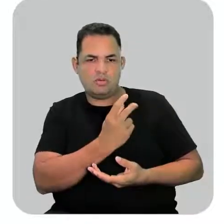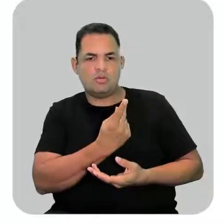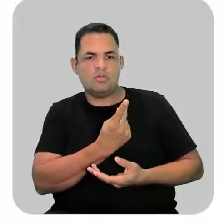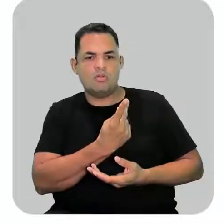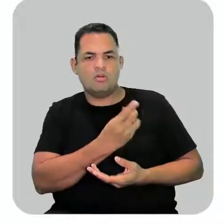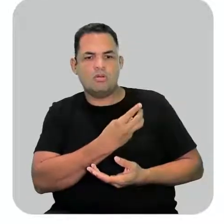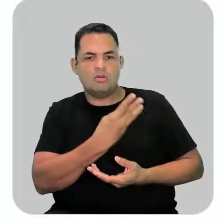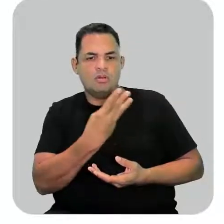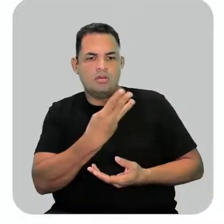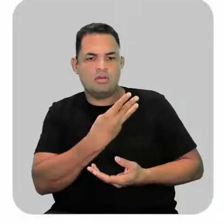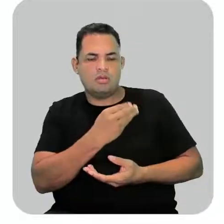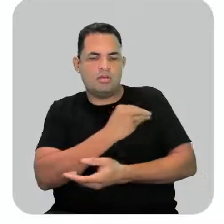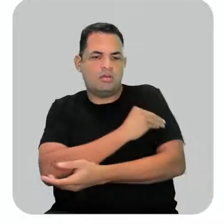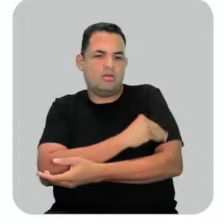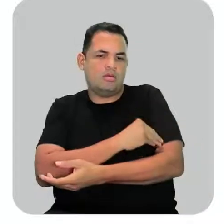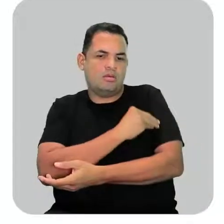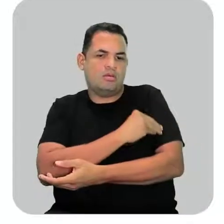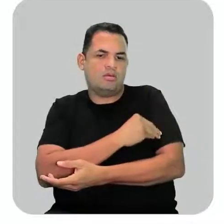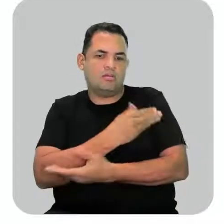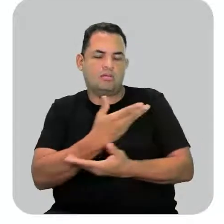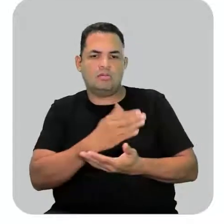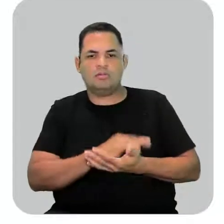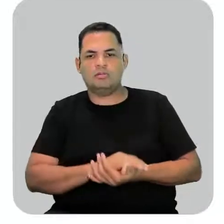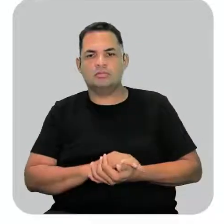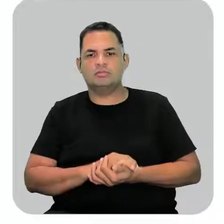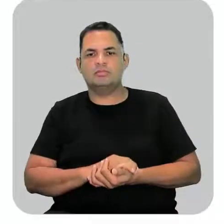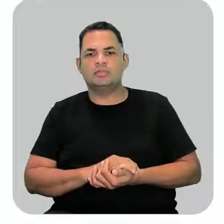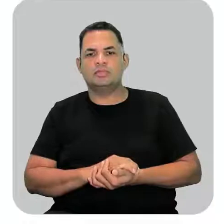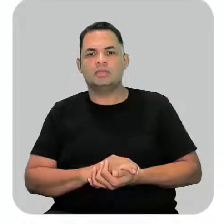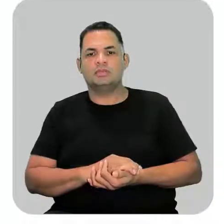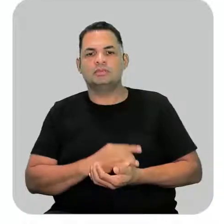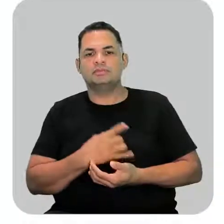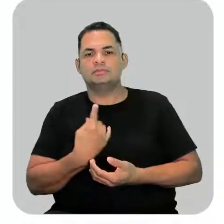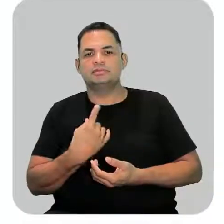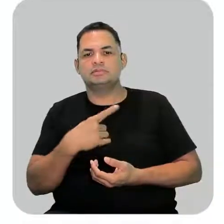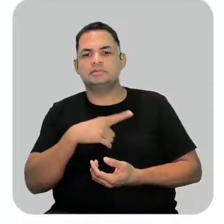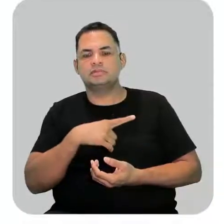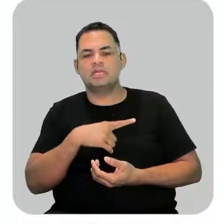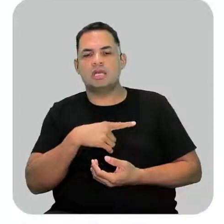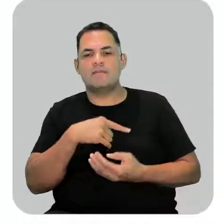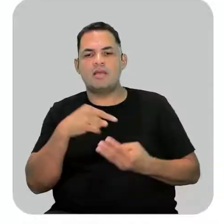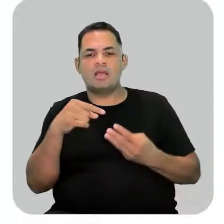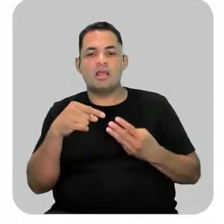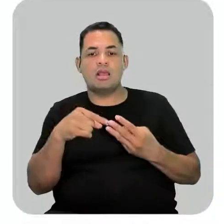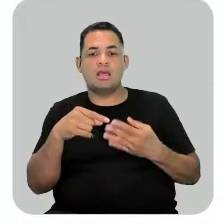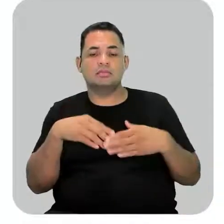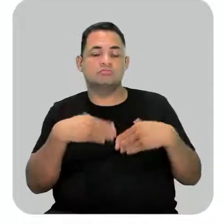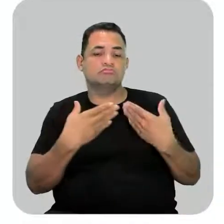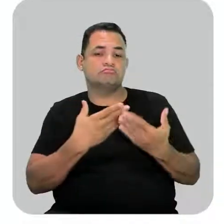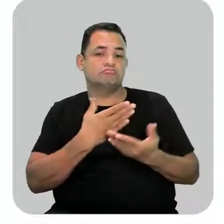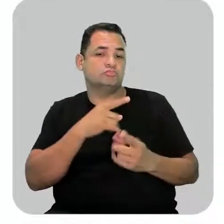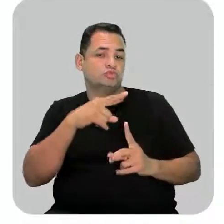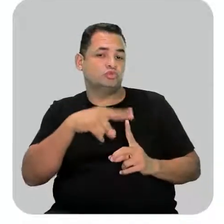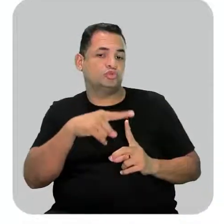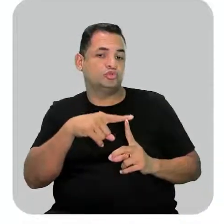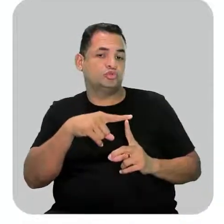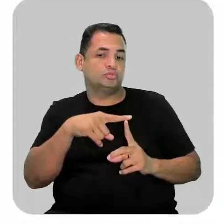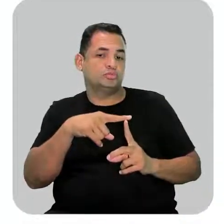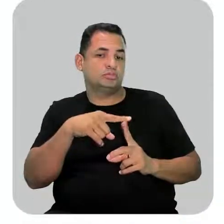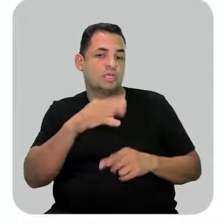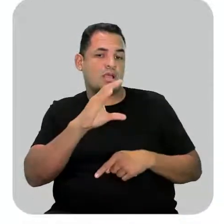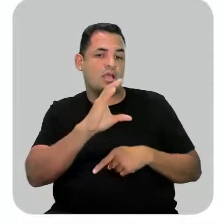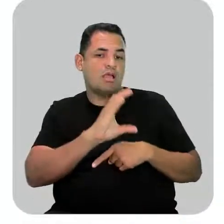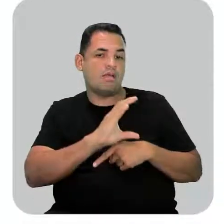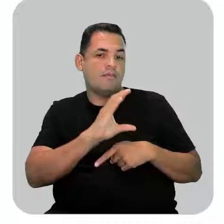de triálcool ou triol. Nós também classificamos o álcool pelo tipo de carbono aonde ele está